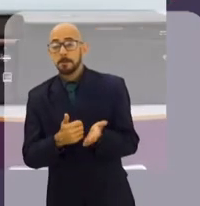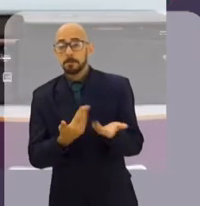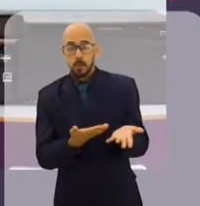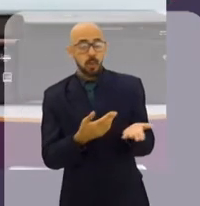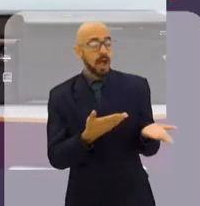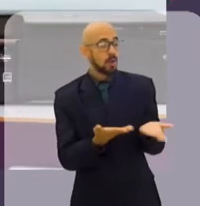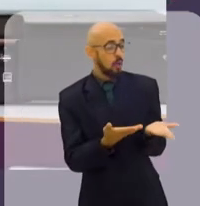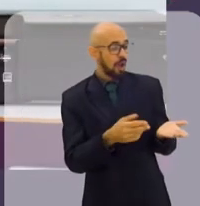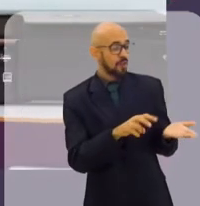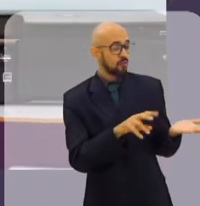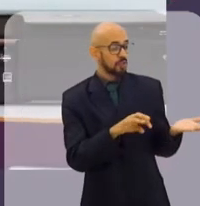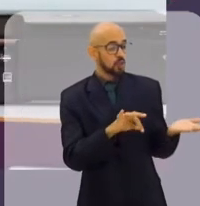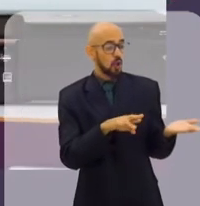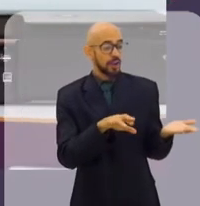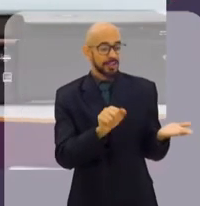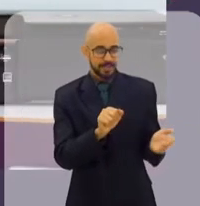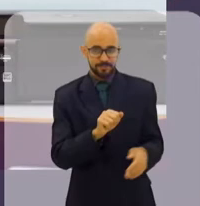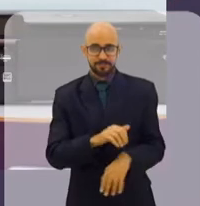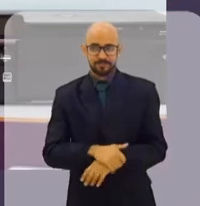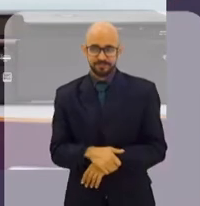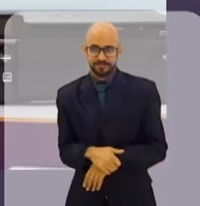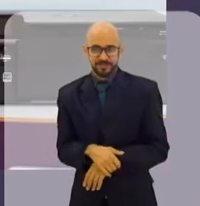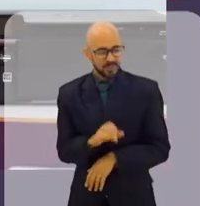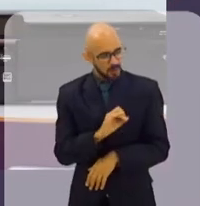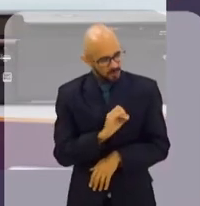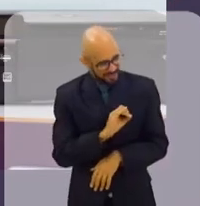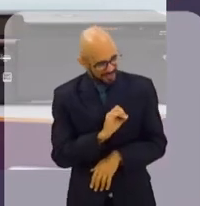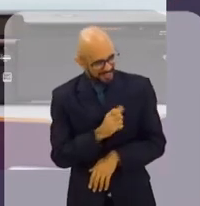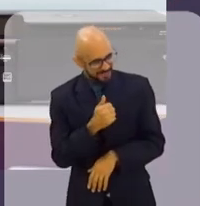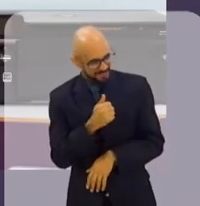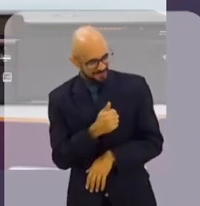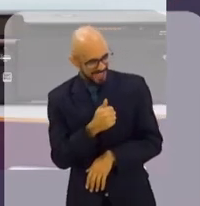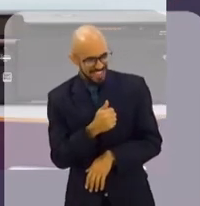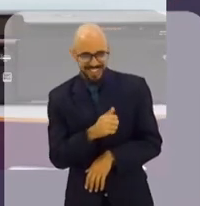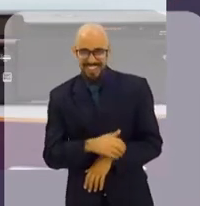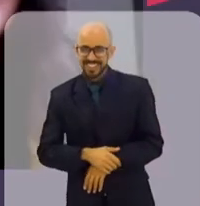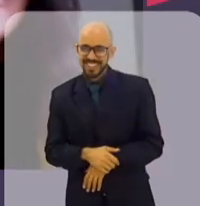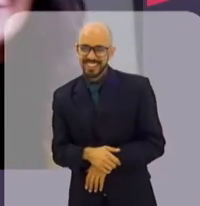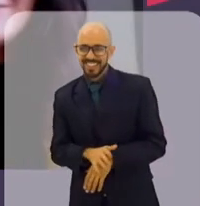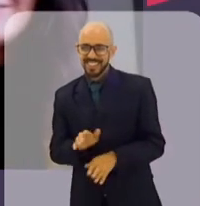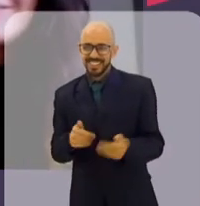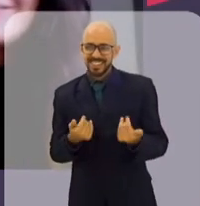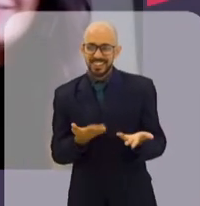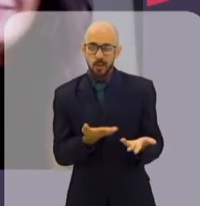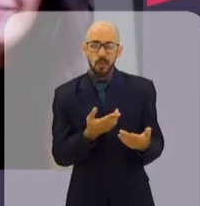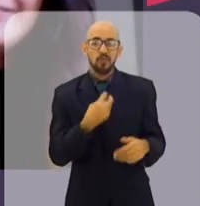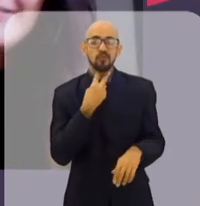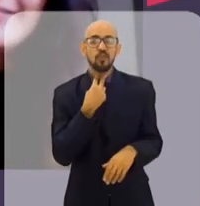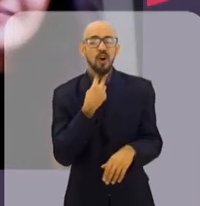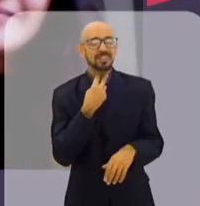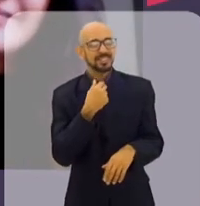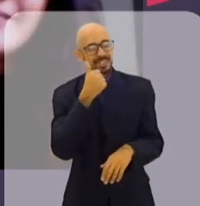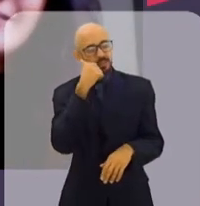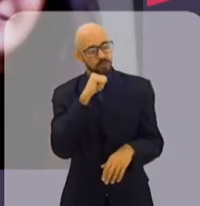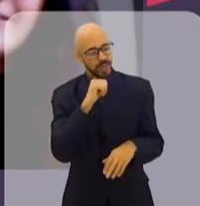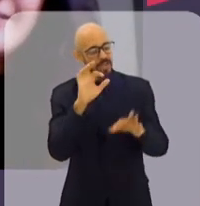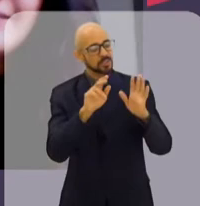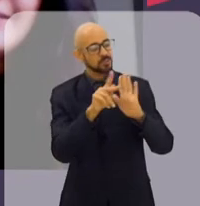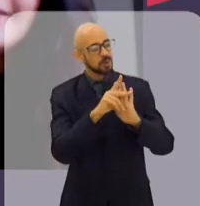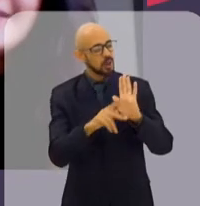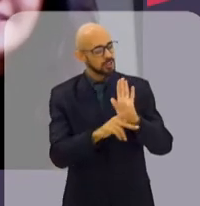Deixa eu ouvir a Vitória, então, um pouco. Oi, Vitória. Tudo bem? O projeto Vozes das